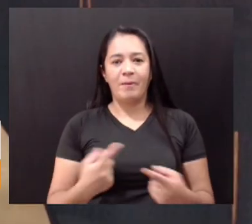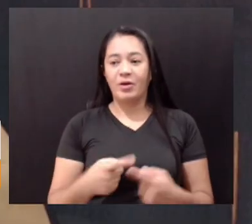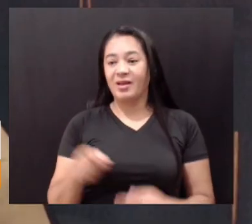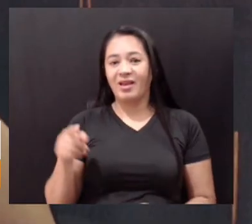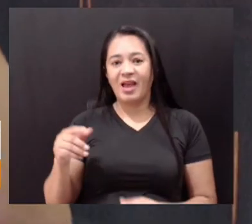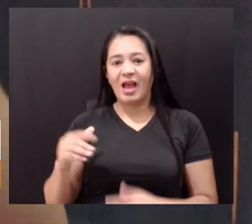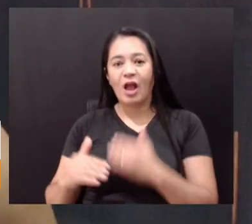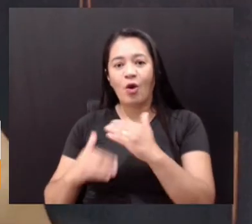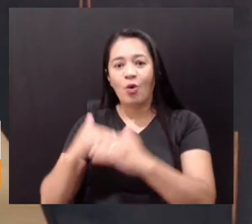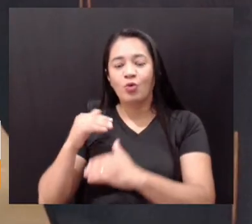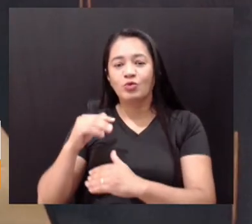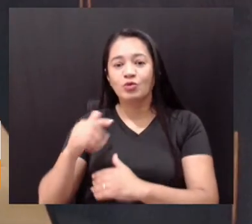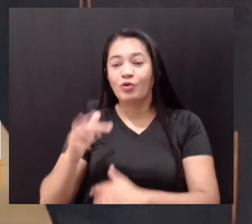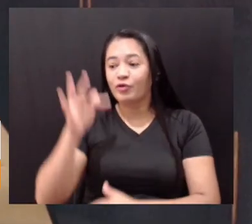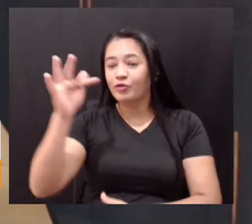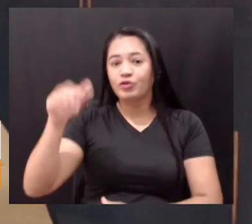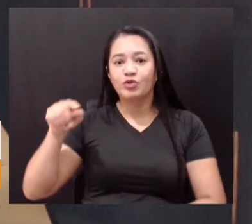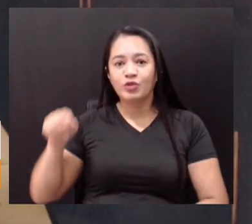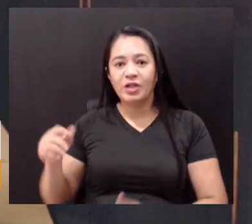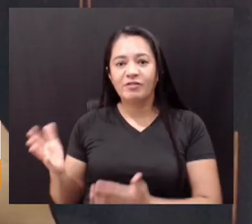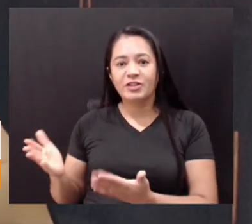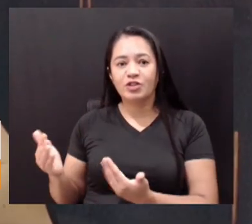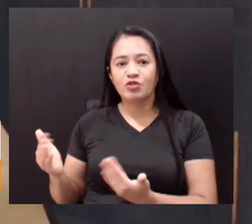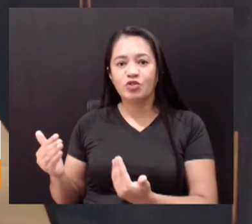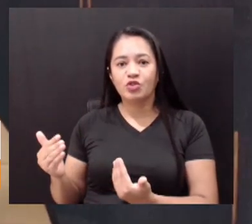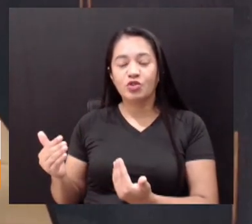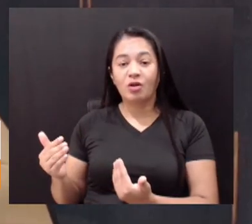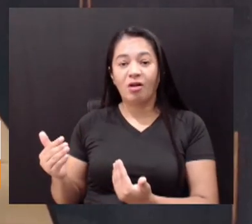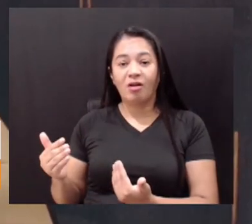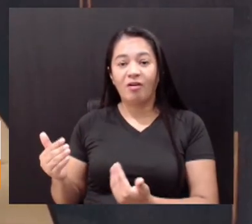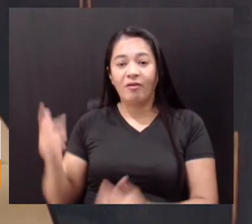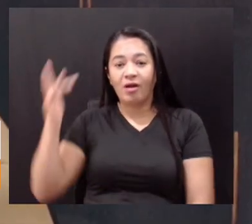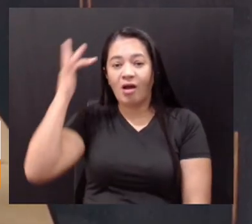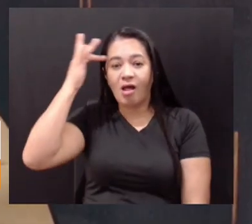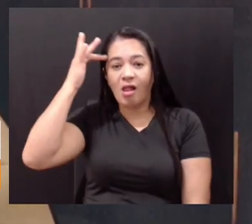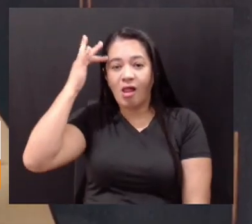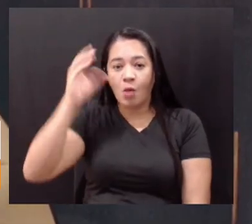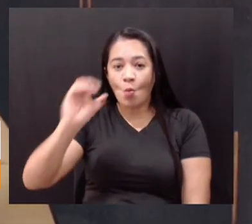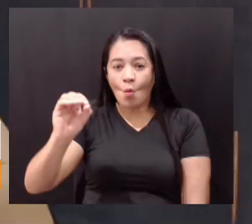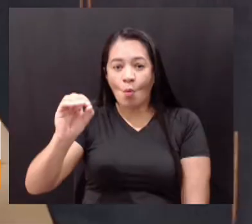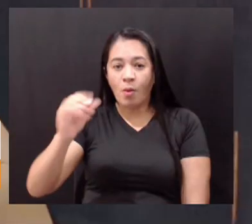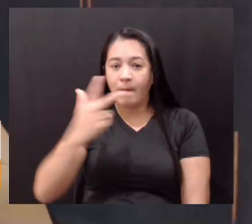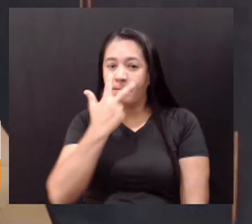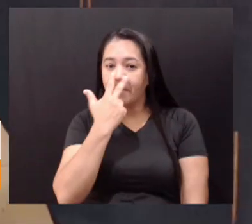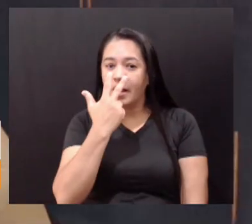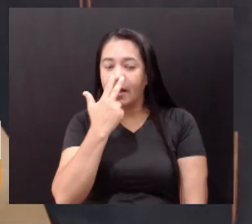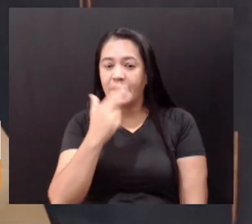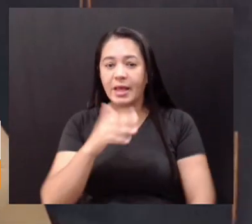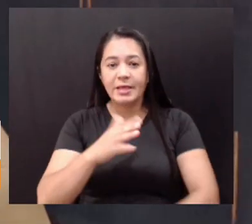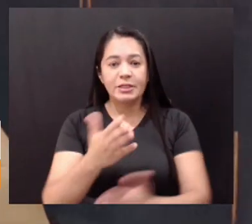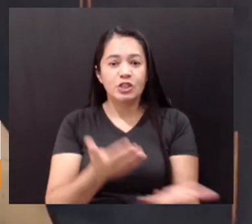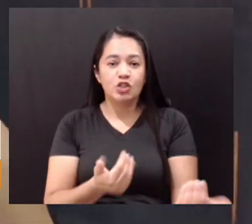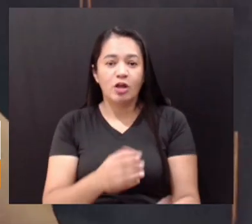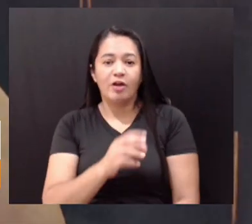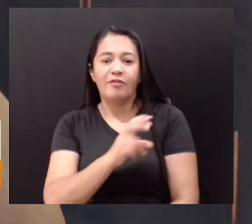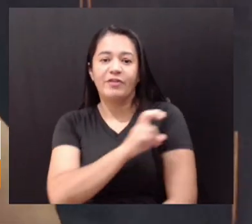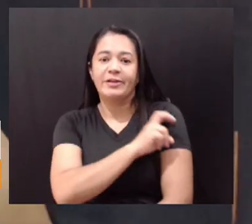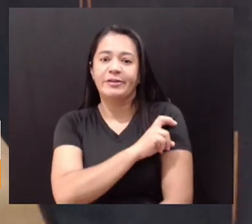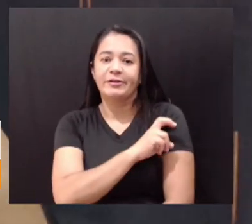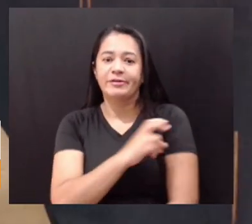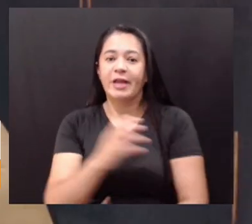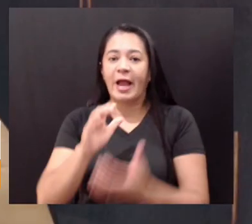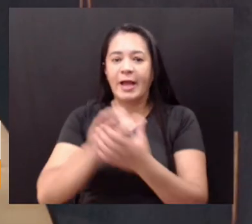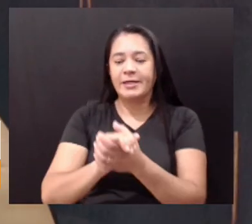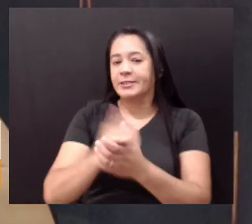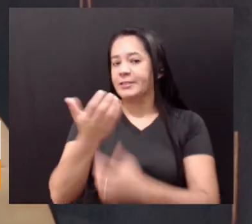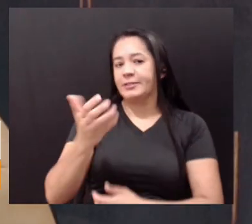tem esse estereótipo da quinta série que é extremamente infantilizado, né, que não quer casar, que não quer ter